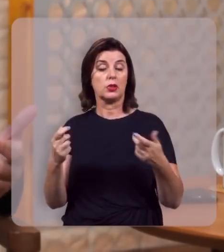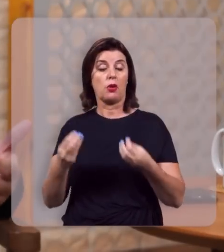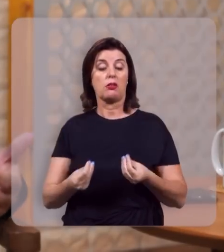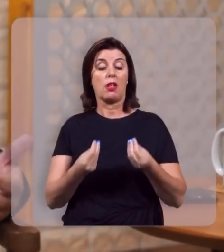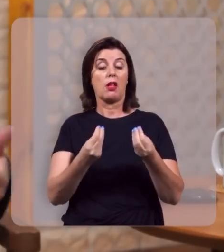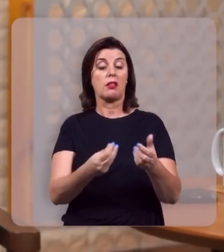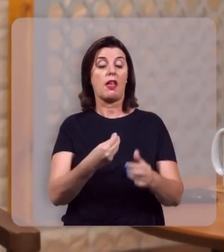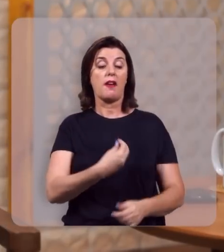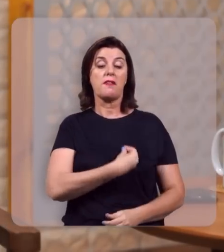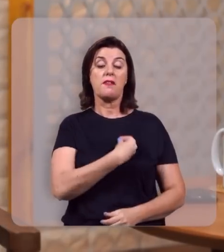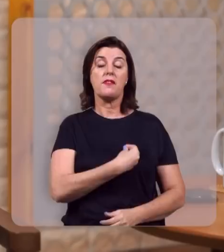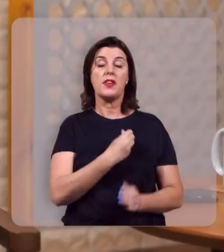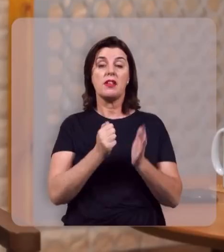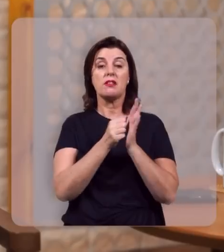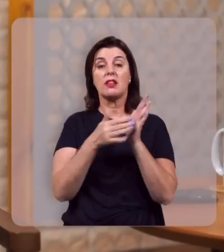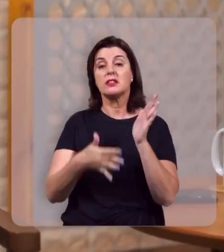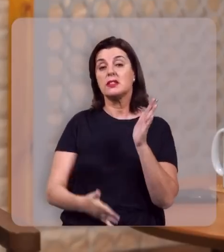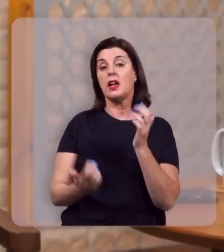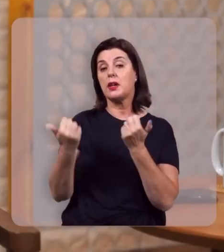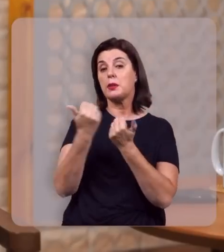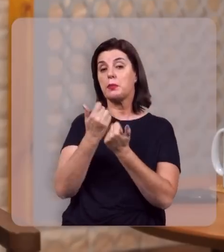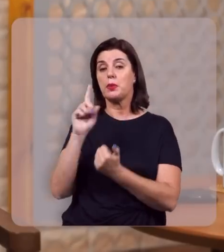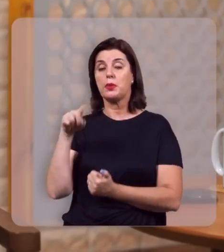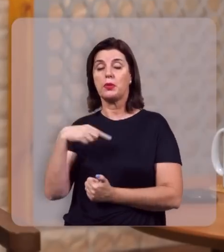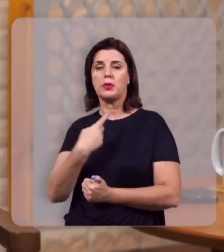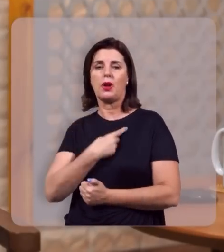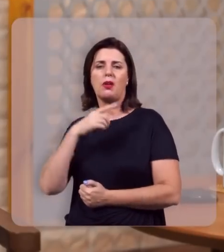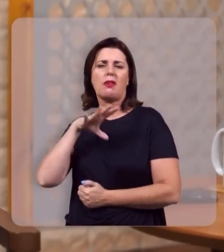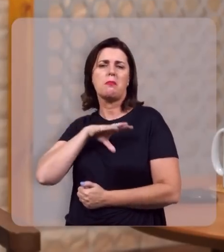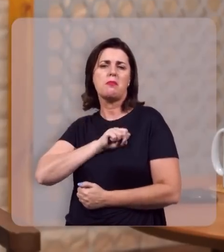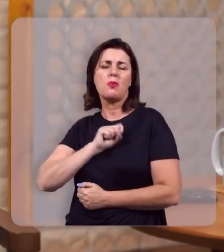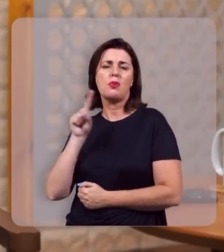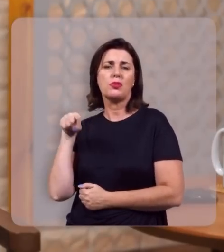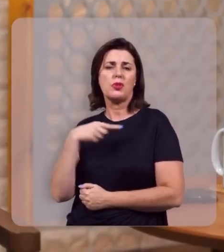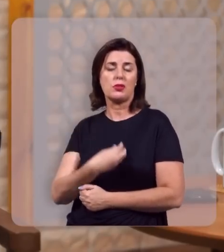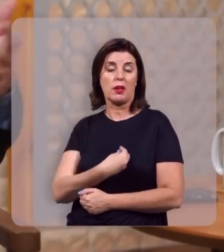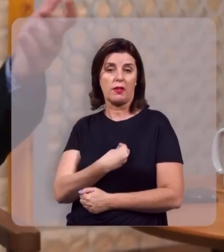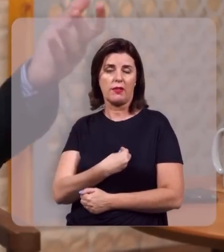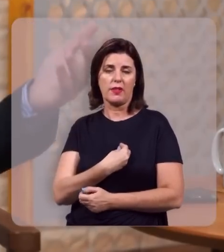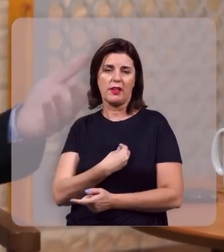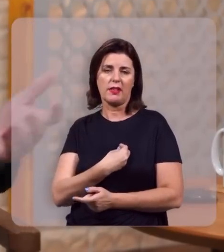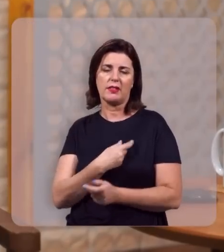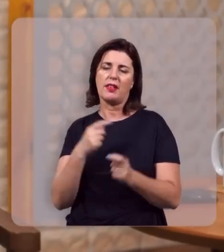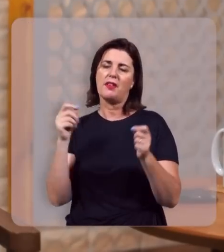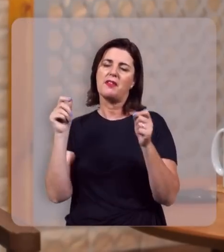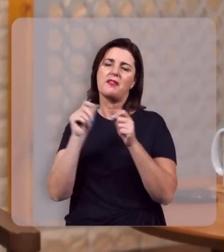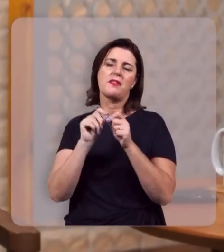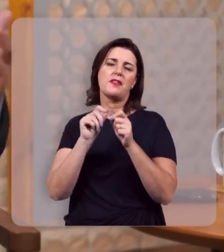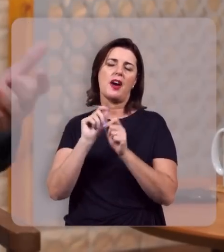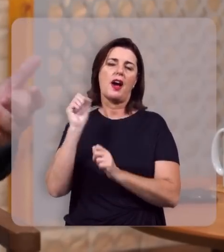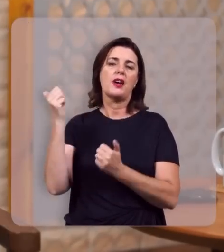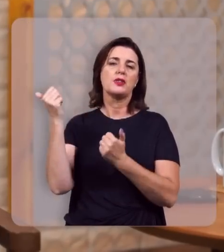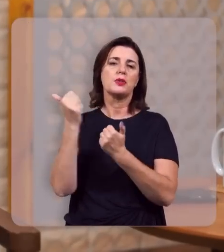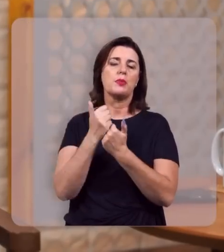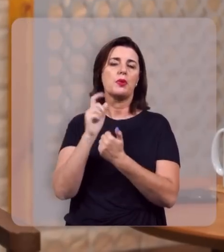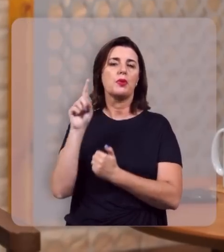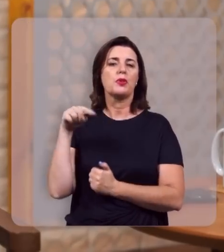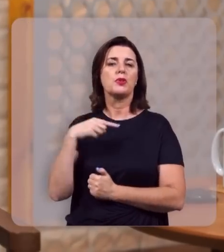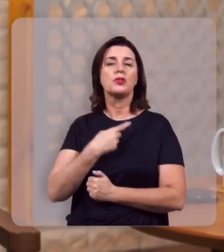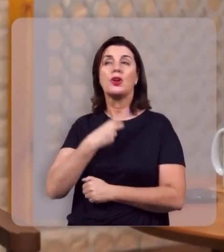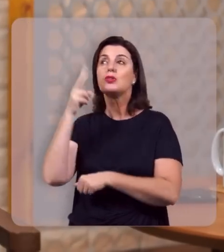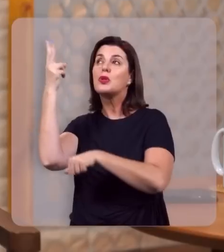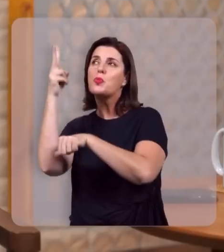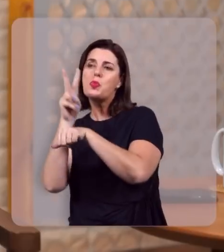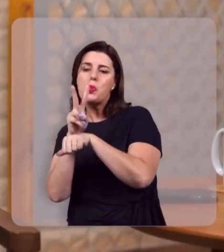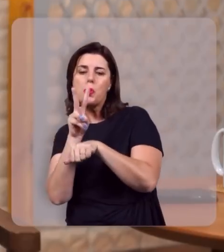e o seu sangue em nosso lugar, em nosso favor, por nos amar, não fará por nós